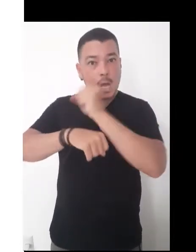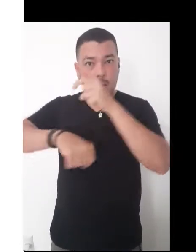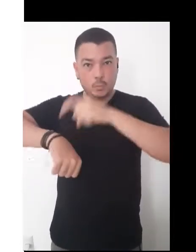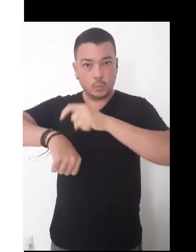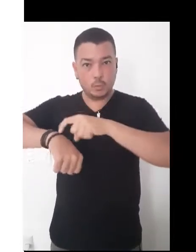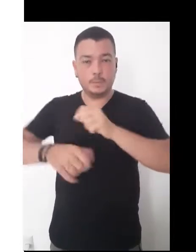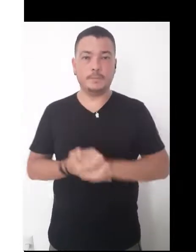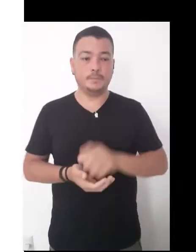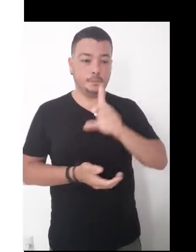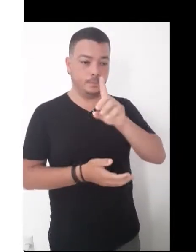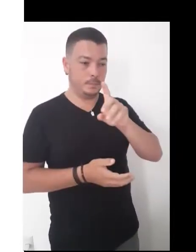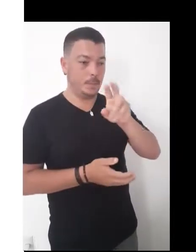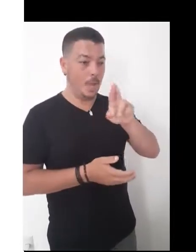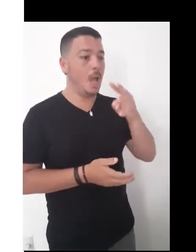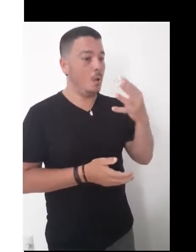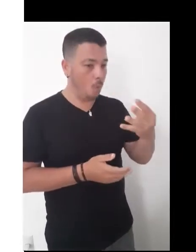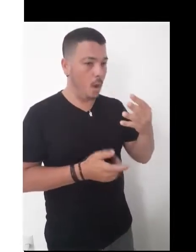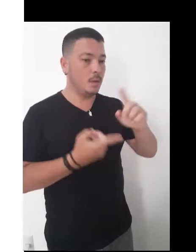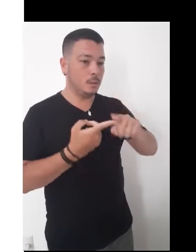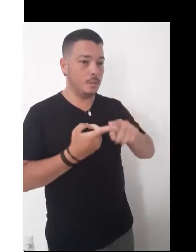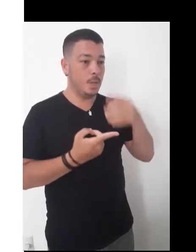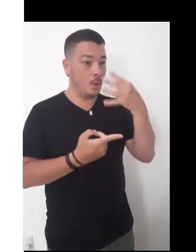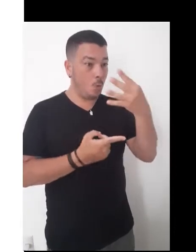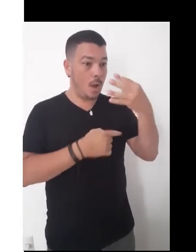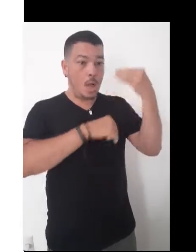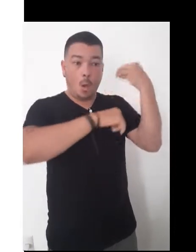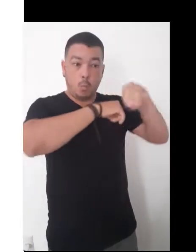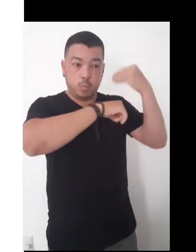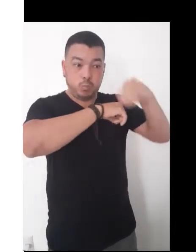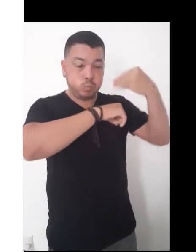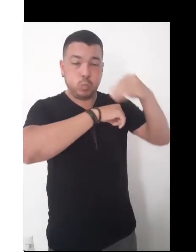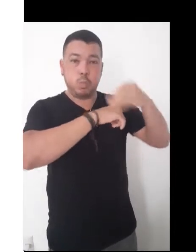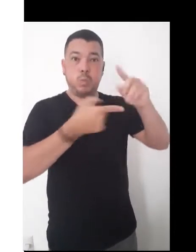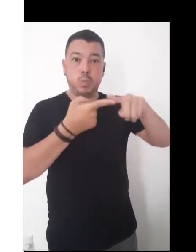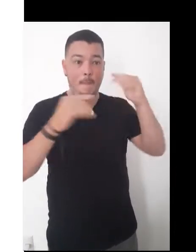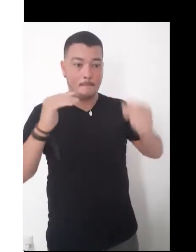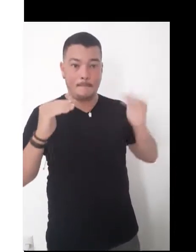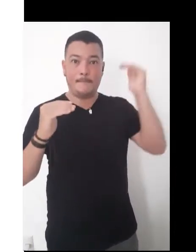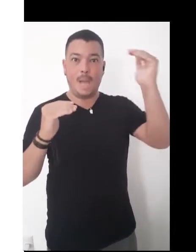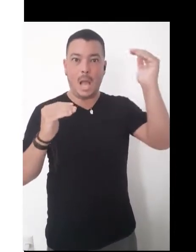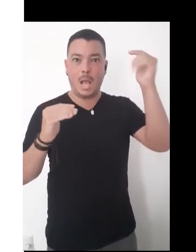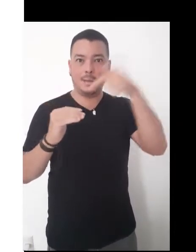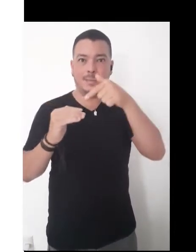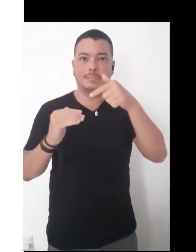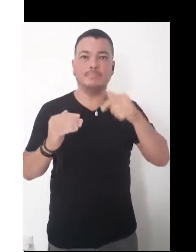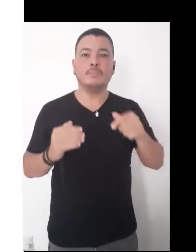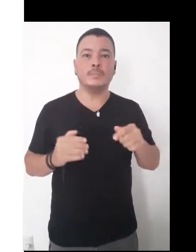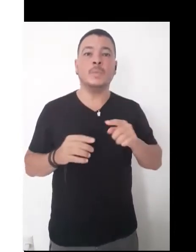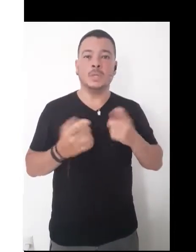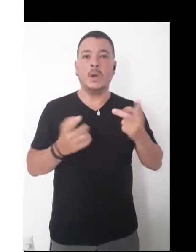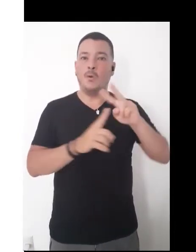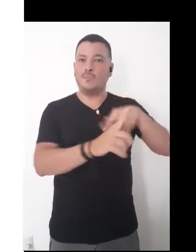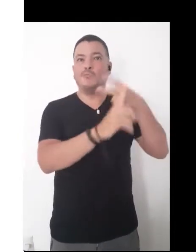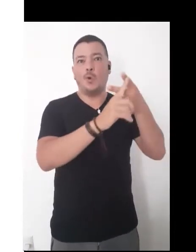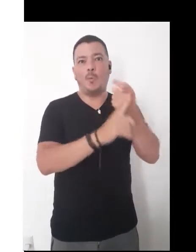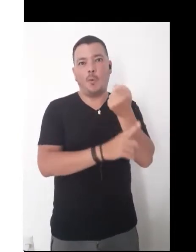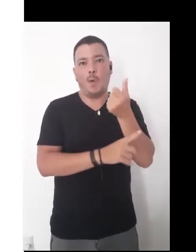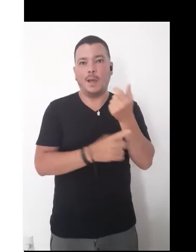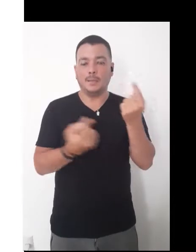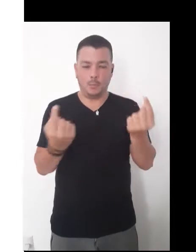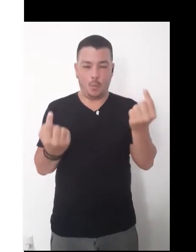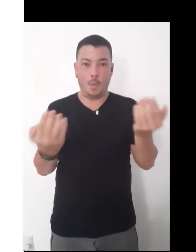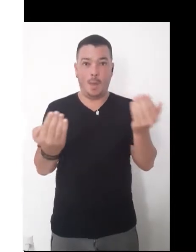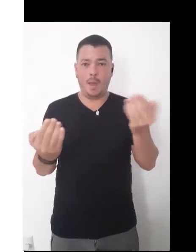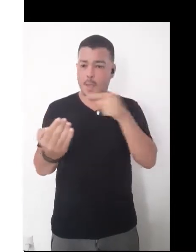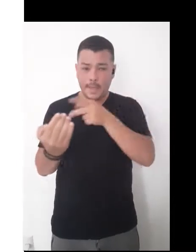memória DDR4 que transmite a 4.000 milhões de transferências por segundo, ou seja, o dobro aproximadamente. É claro